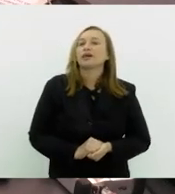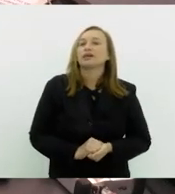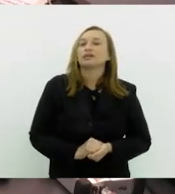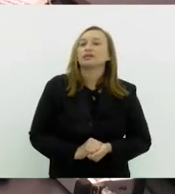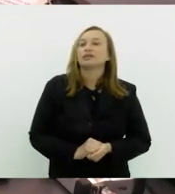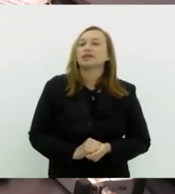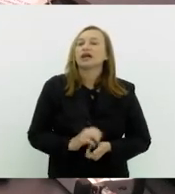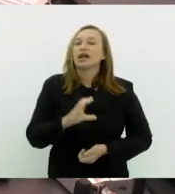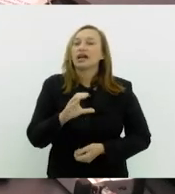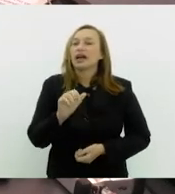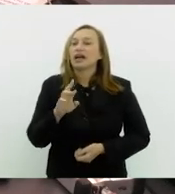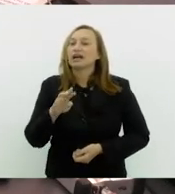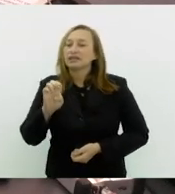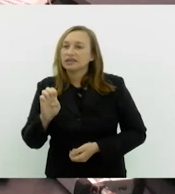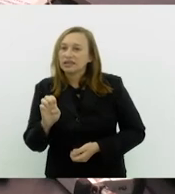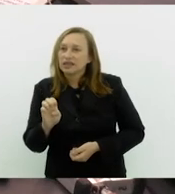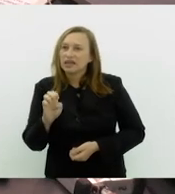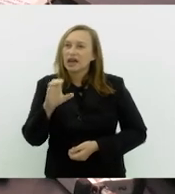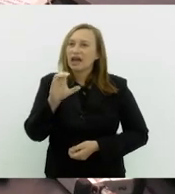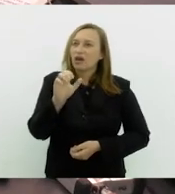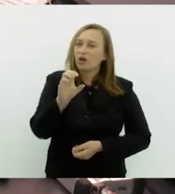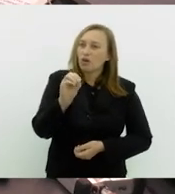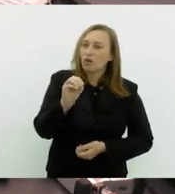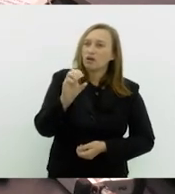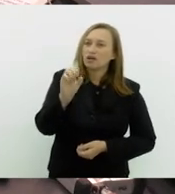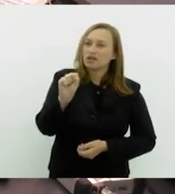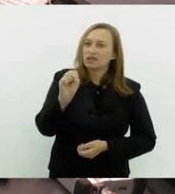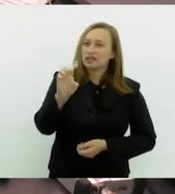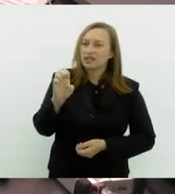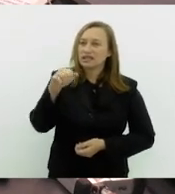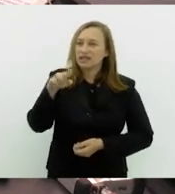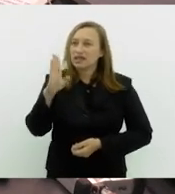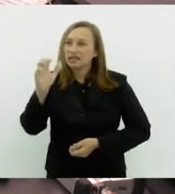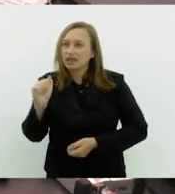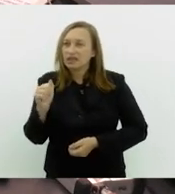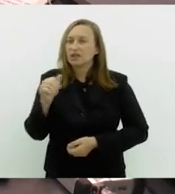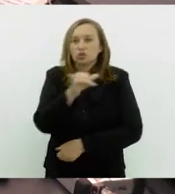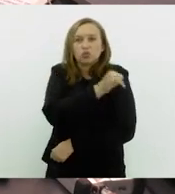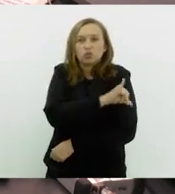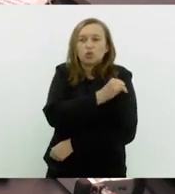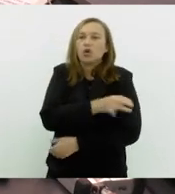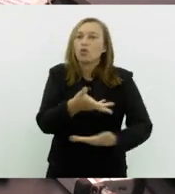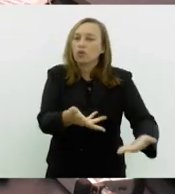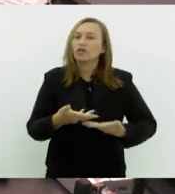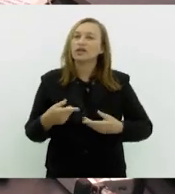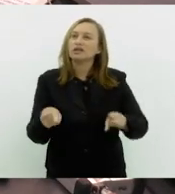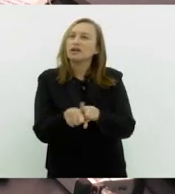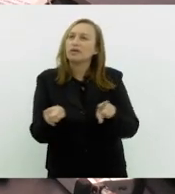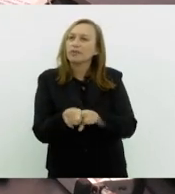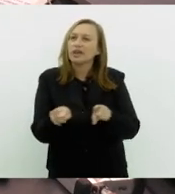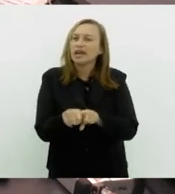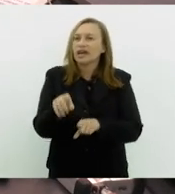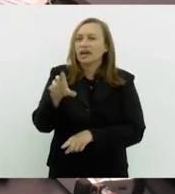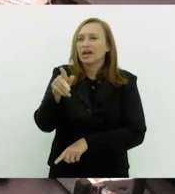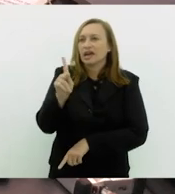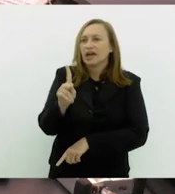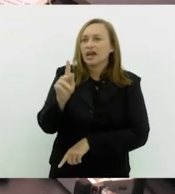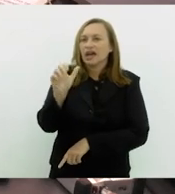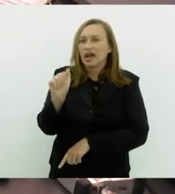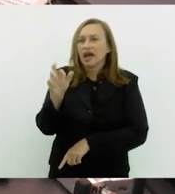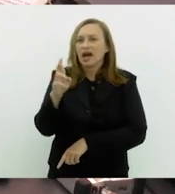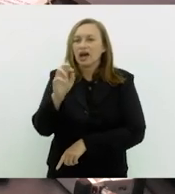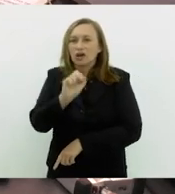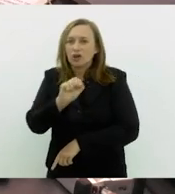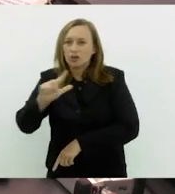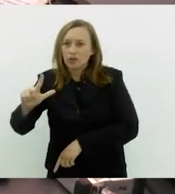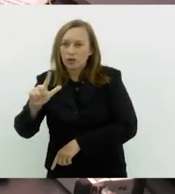pela Cáritas Arquidiocesana do Rio de Janeiro. Convidar também a senhora Carol Mendes,